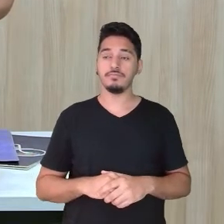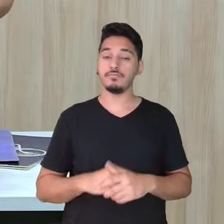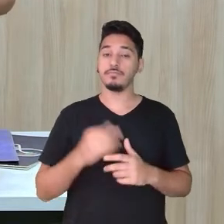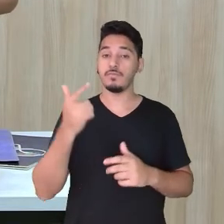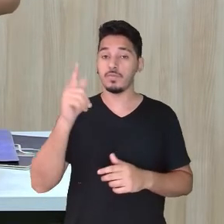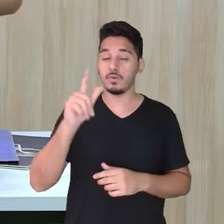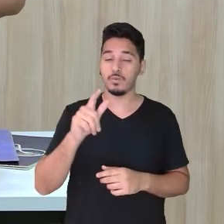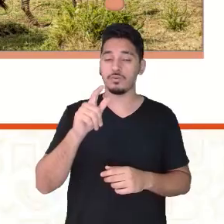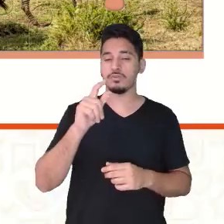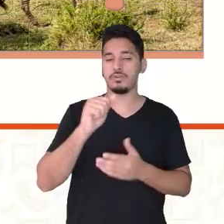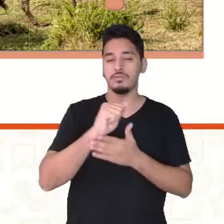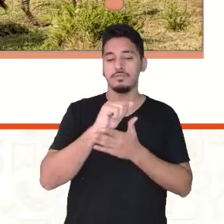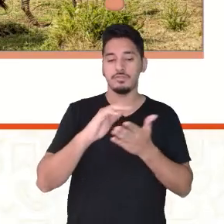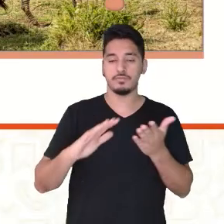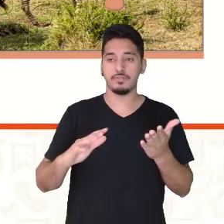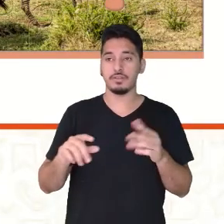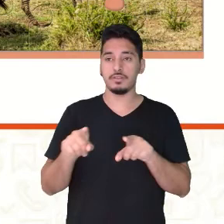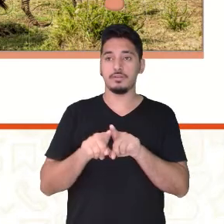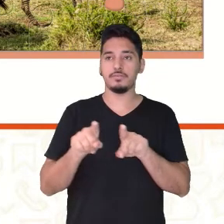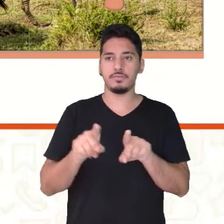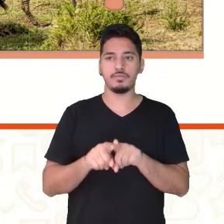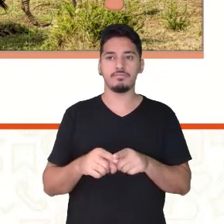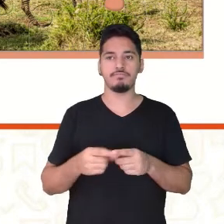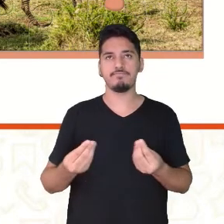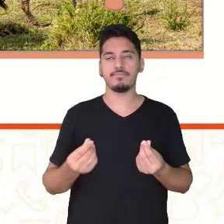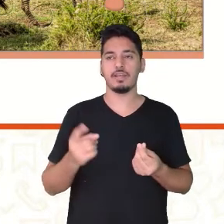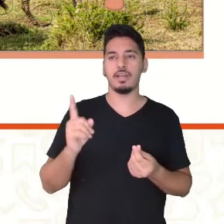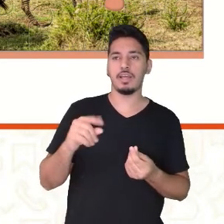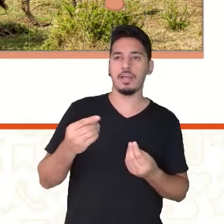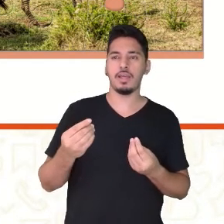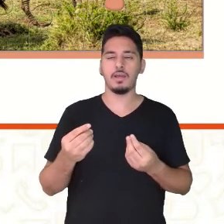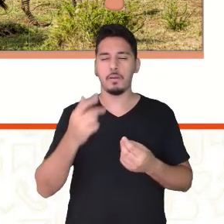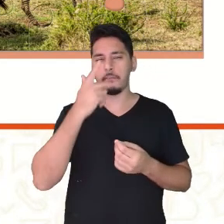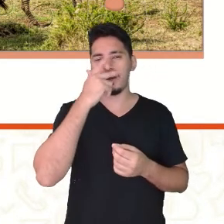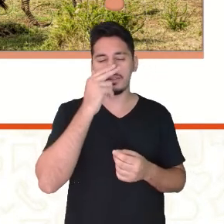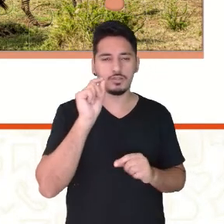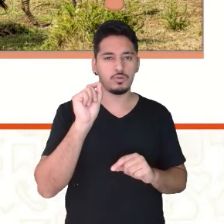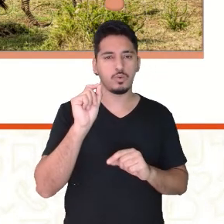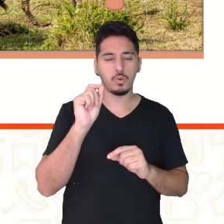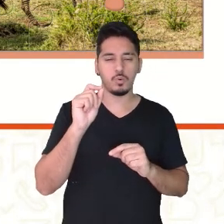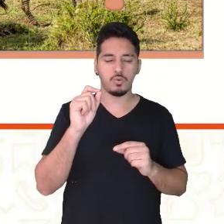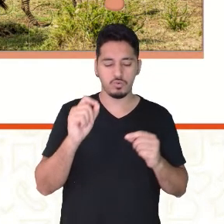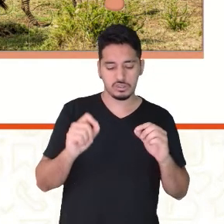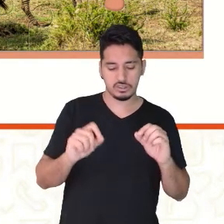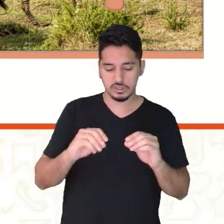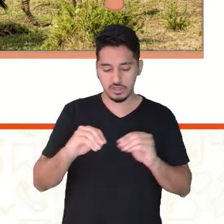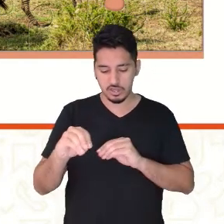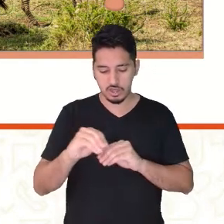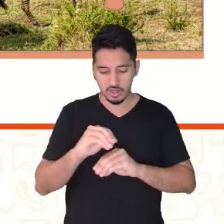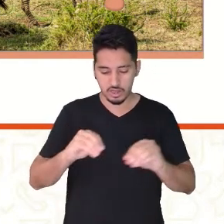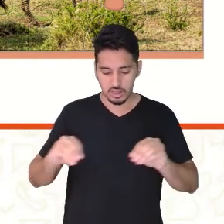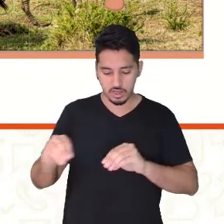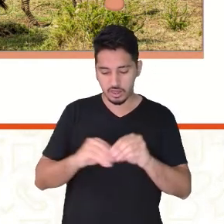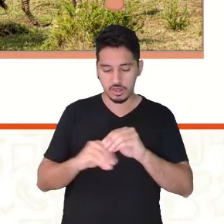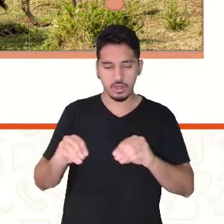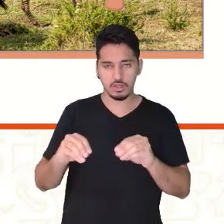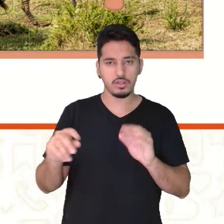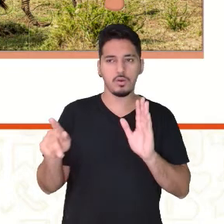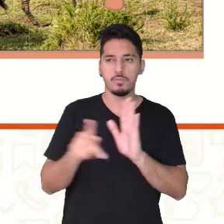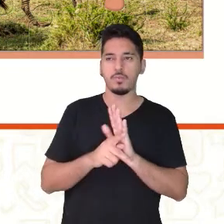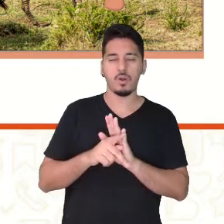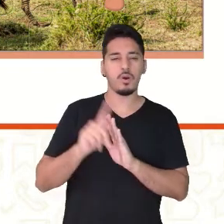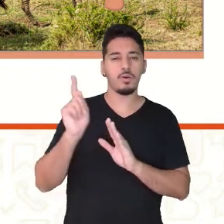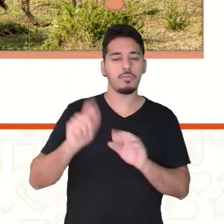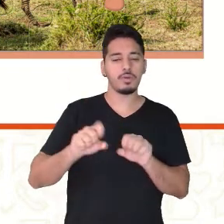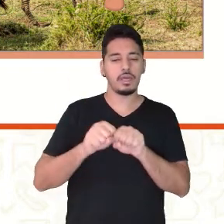Outra atividade também assim meio que quebra-cabeça, mas aqui tem um próprio quebra-cabeça